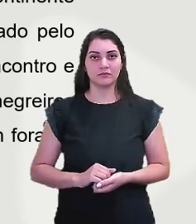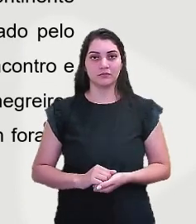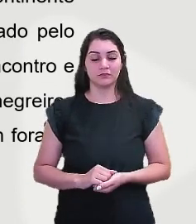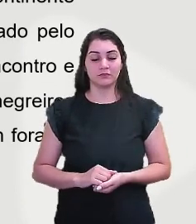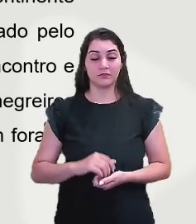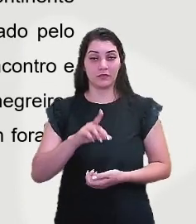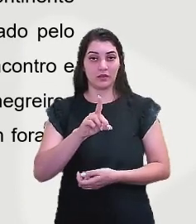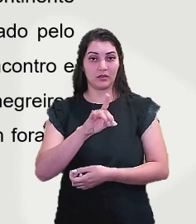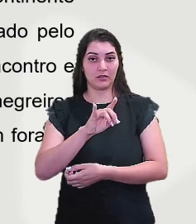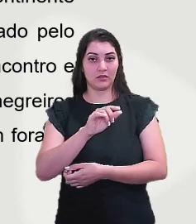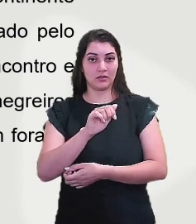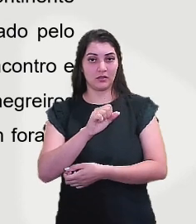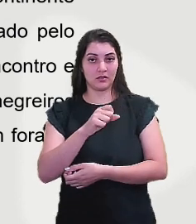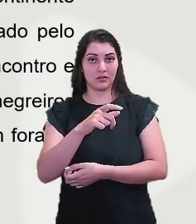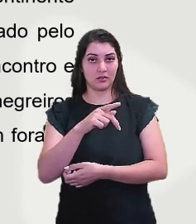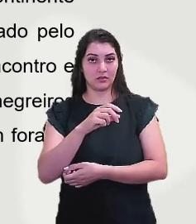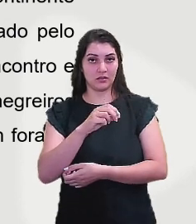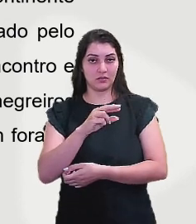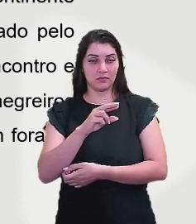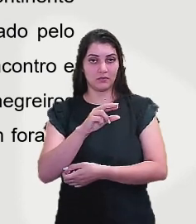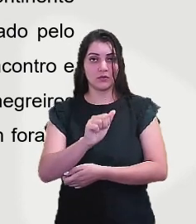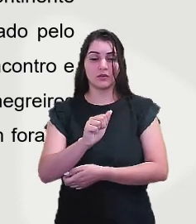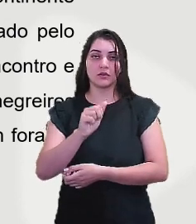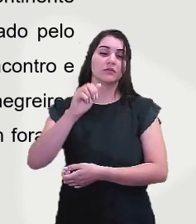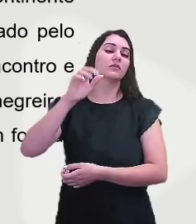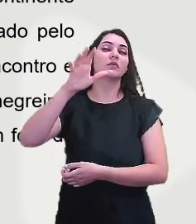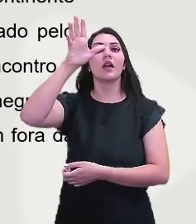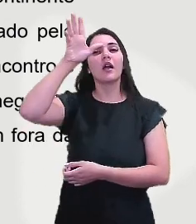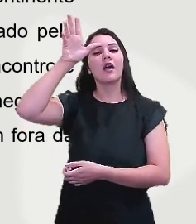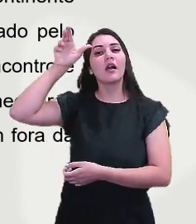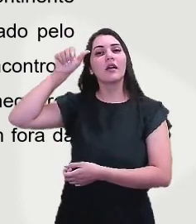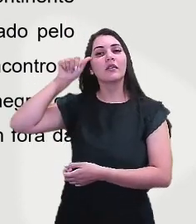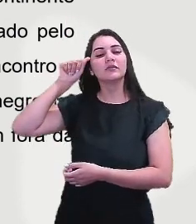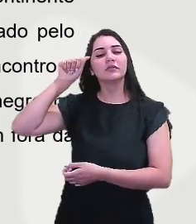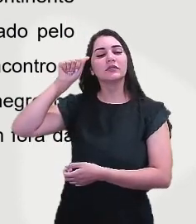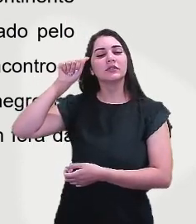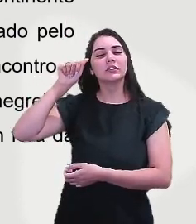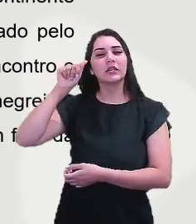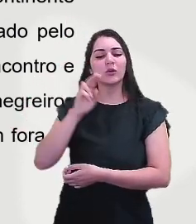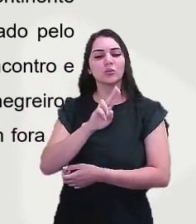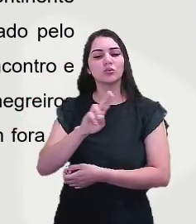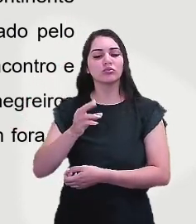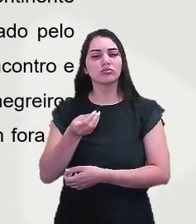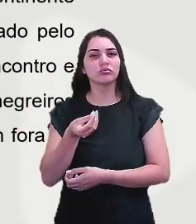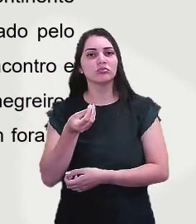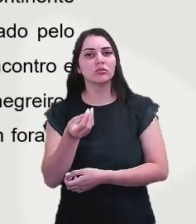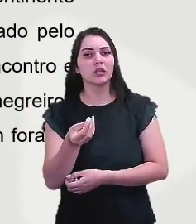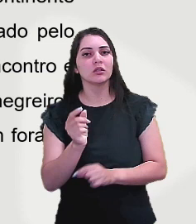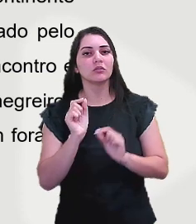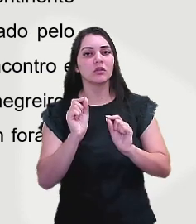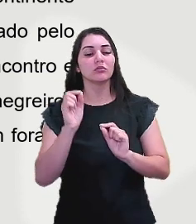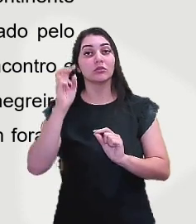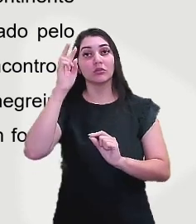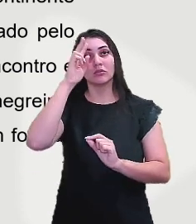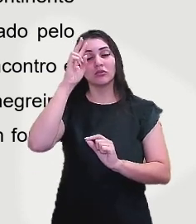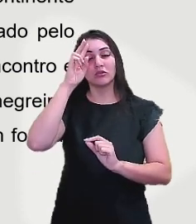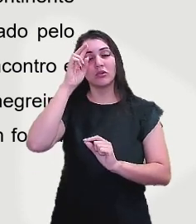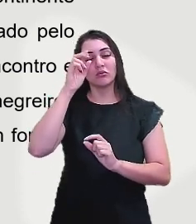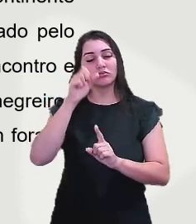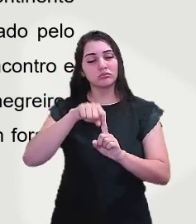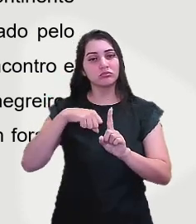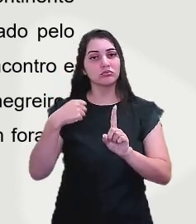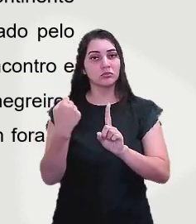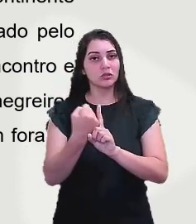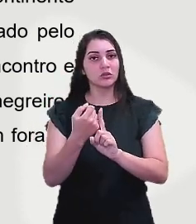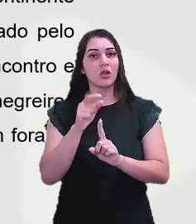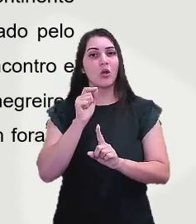A diáspora africana é o nome dado a um fenômeno histórico e social, caracterizado pela imigração forçada